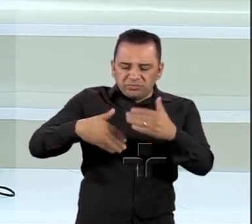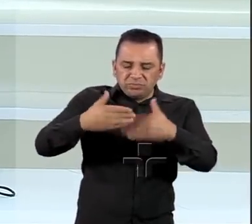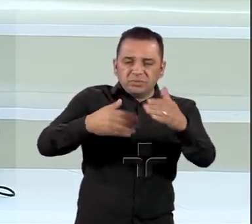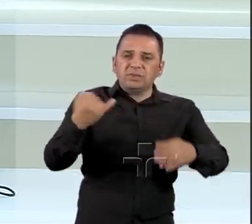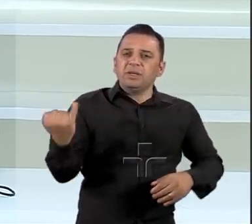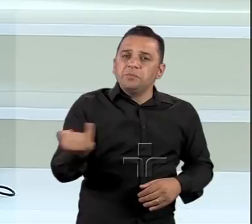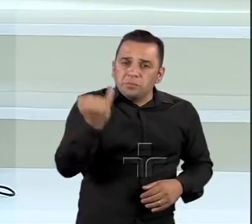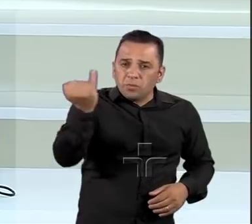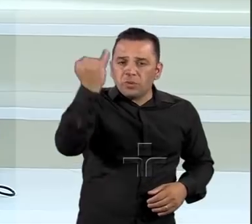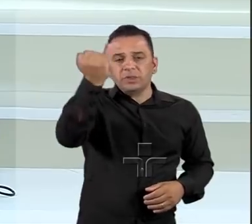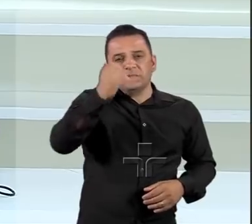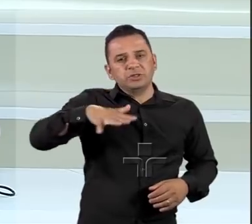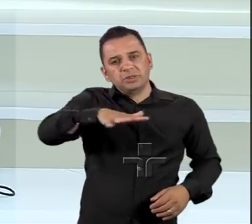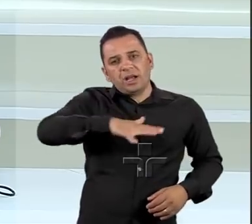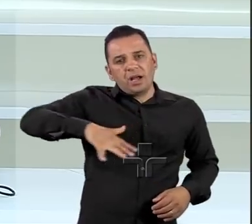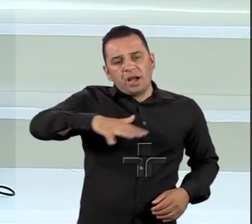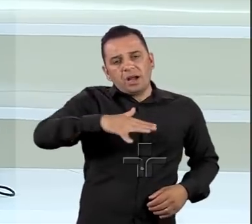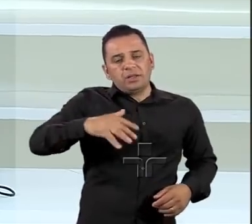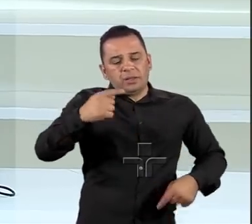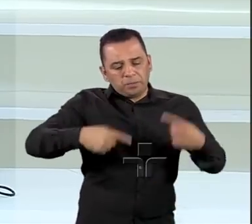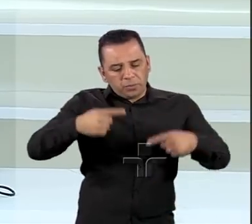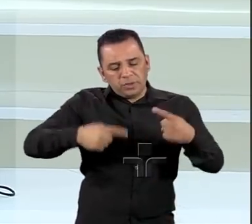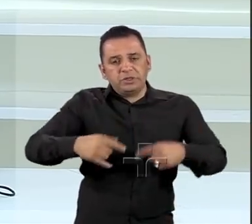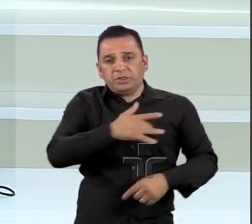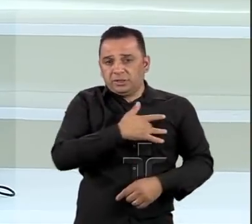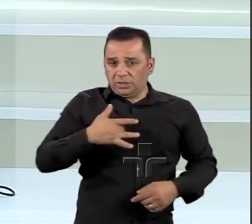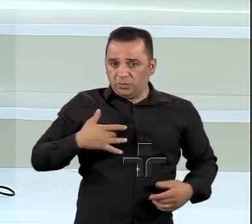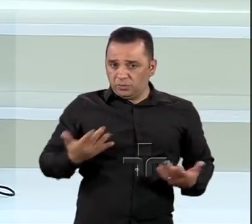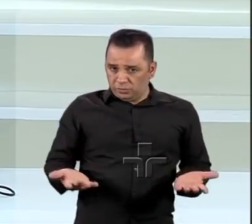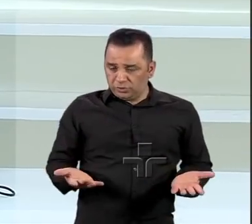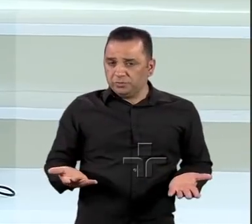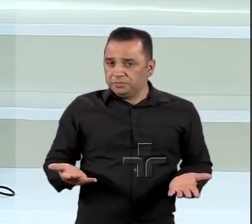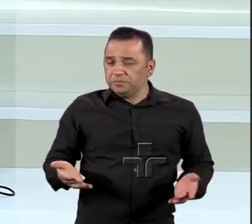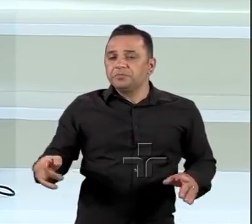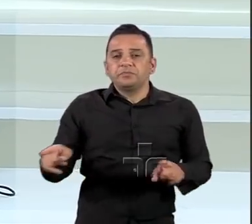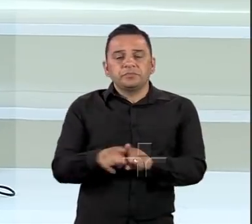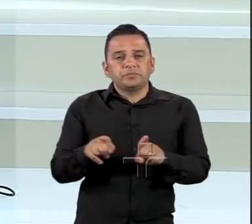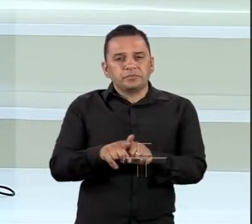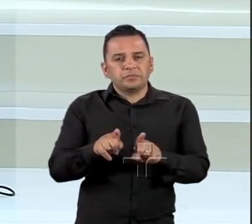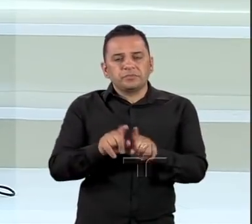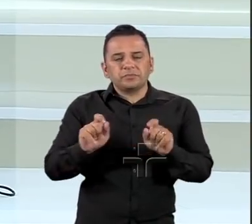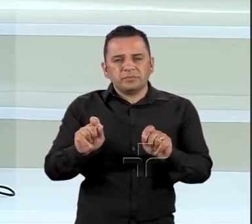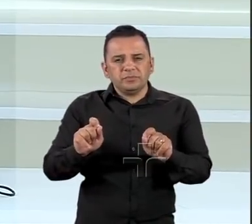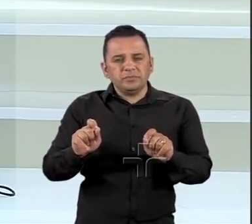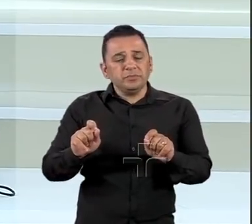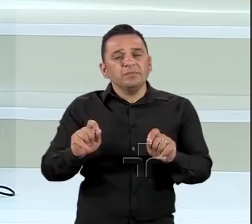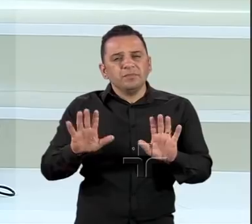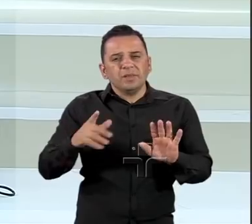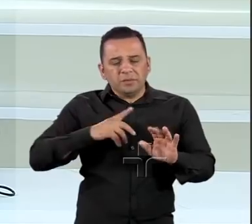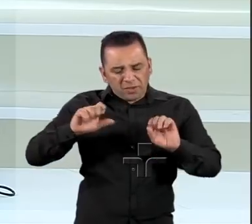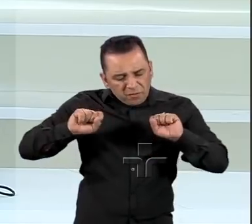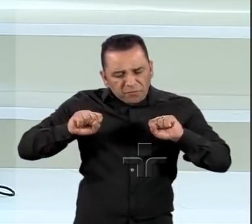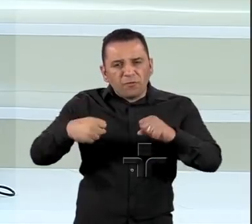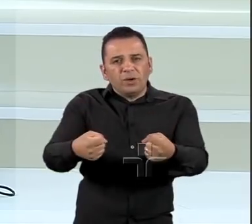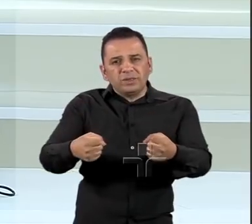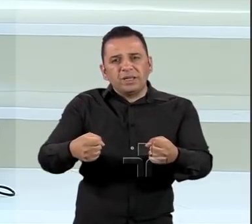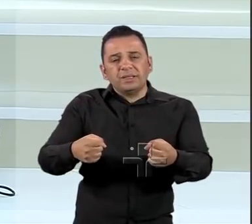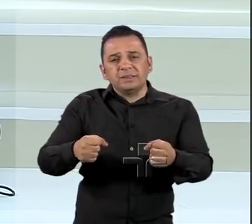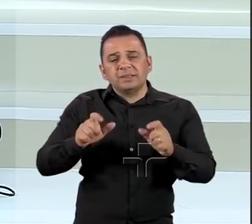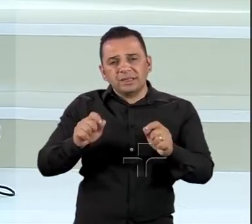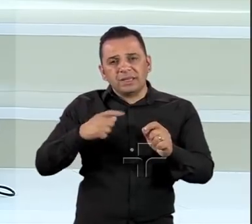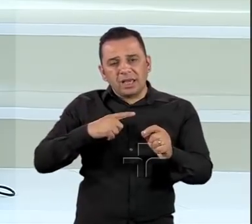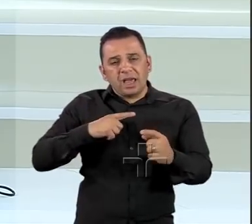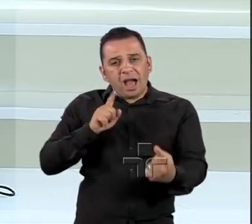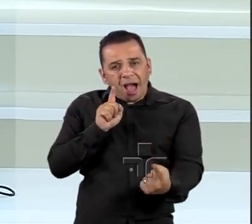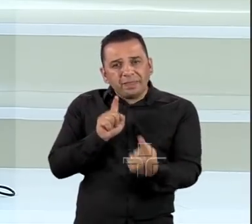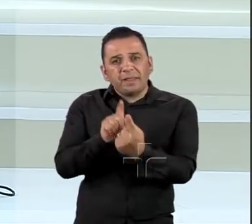isso, obviamente, perpassa a grande matriz em saúde pública, que é, sim, fortalecer a atenção primária. E